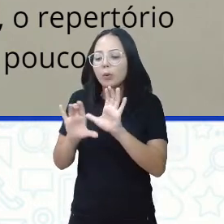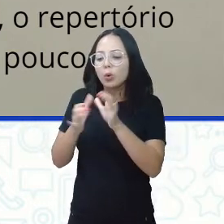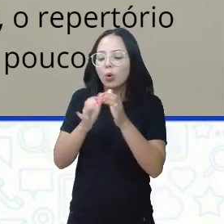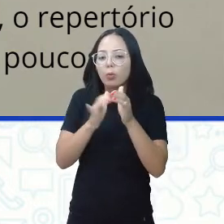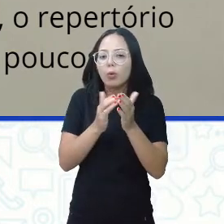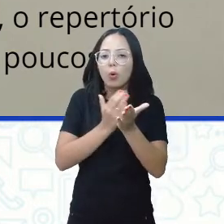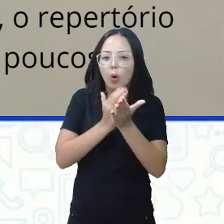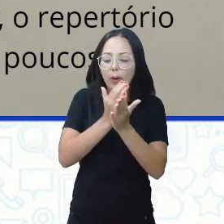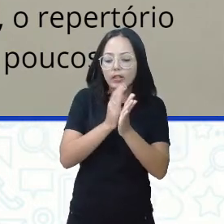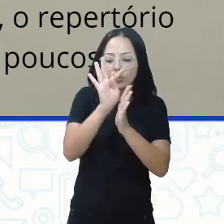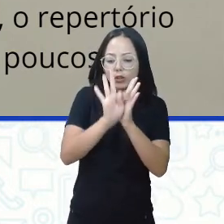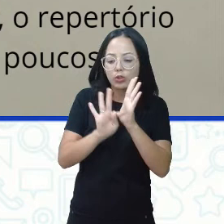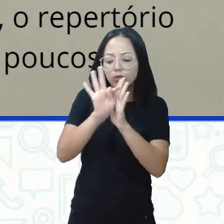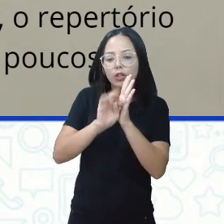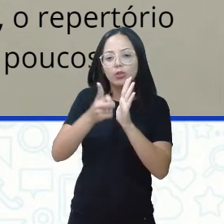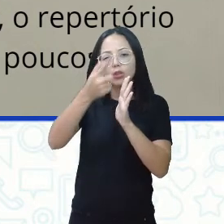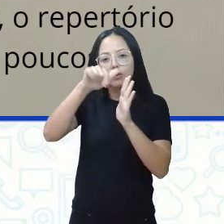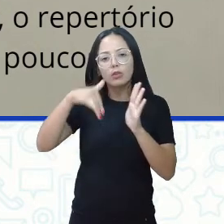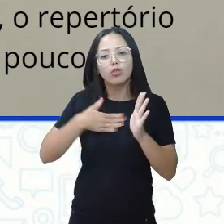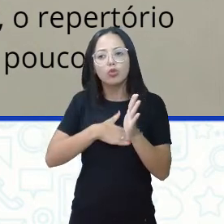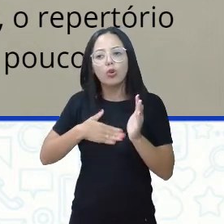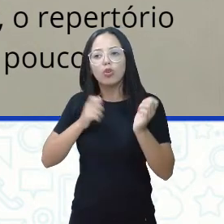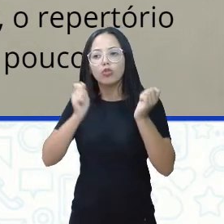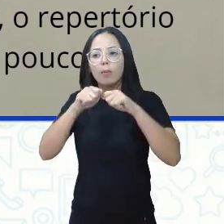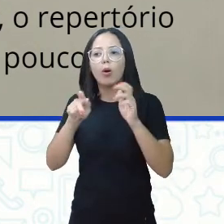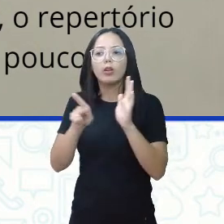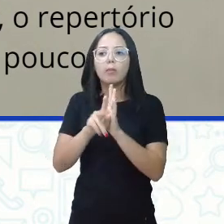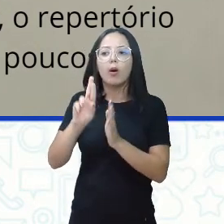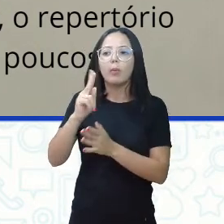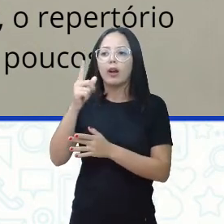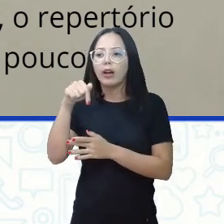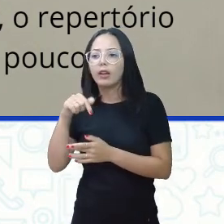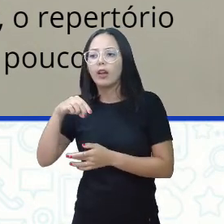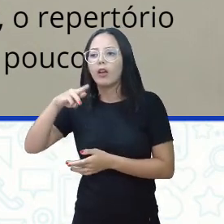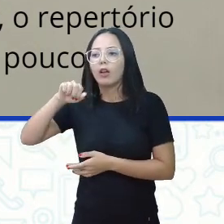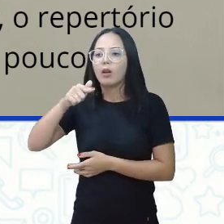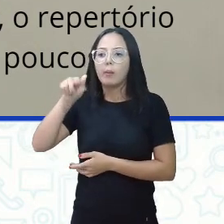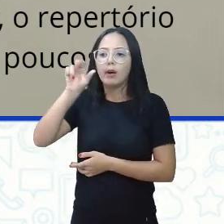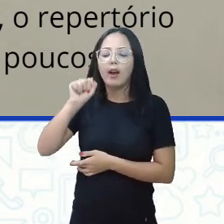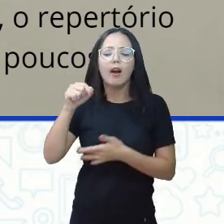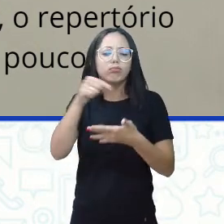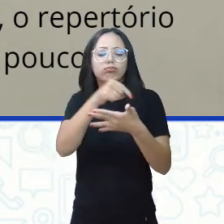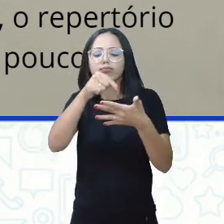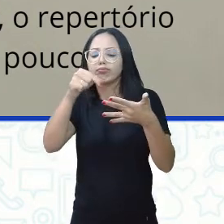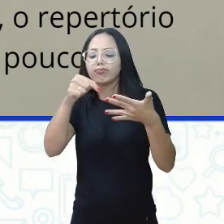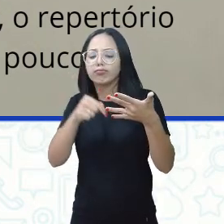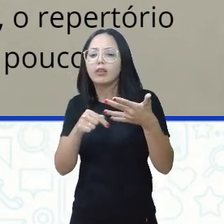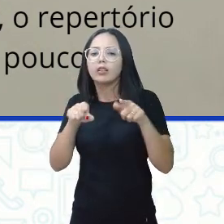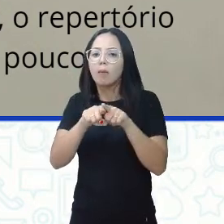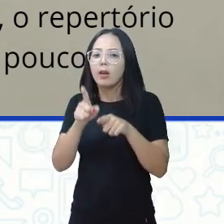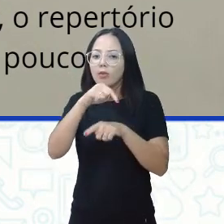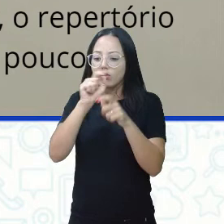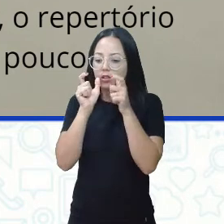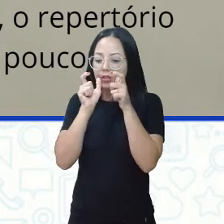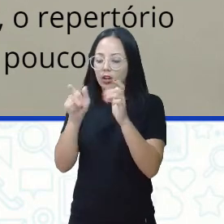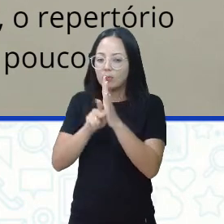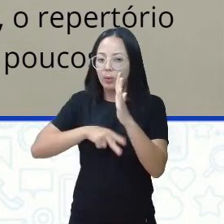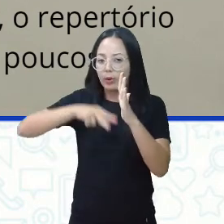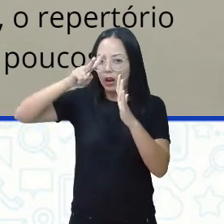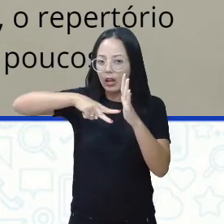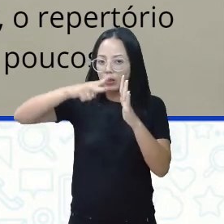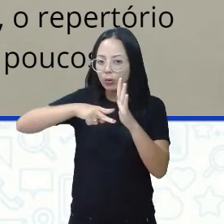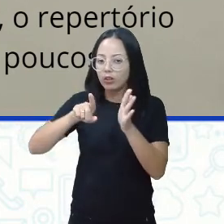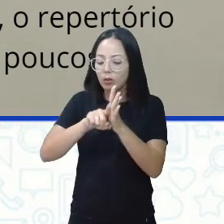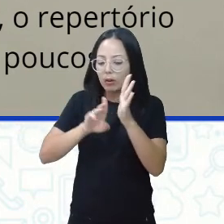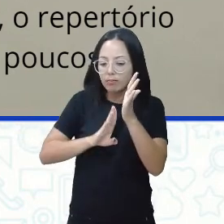Comece com textos que você gosta. Pode ser um HQ, um mangá, uma fanfic. E assim, advindo o interesse pela leitura, o repertório